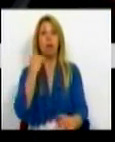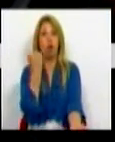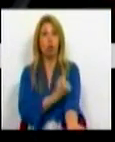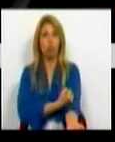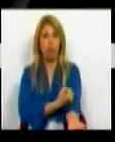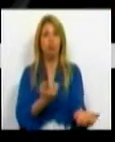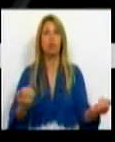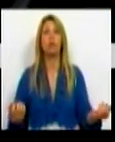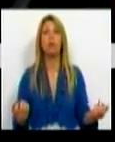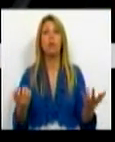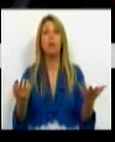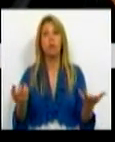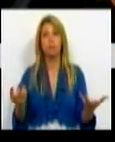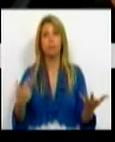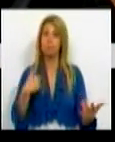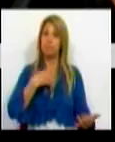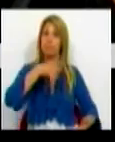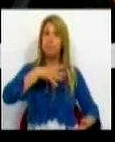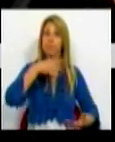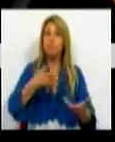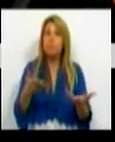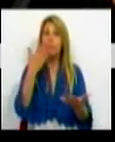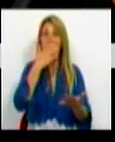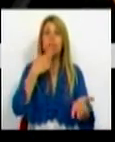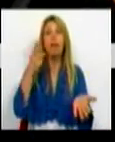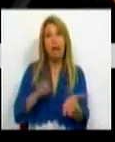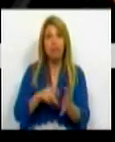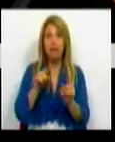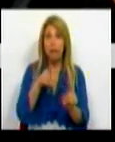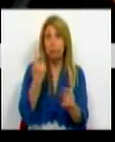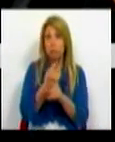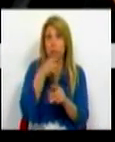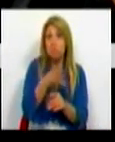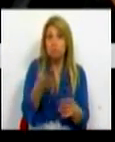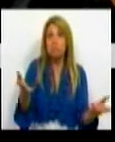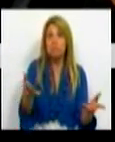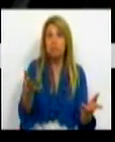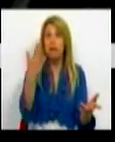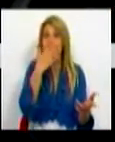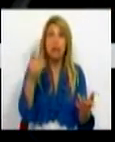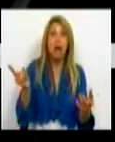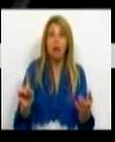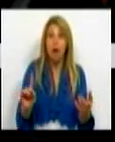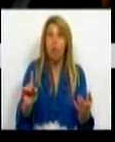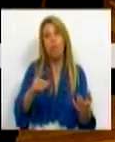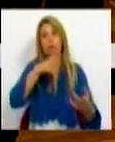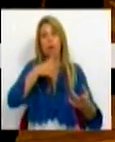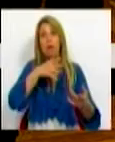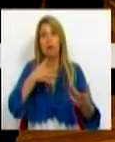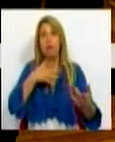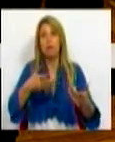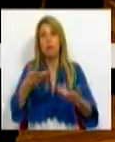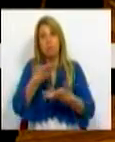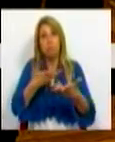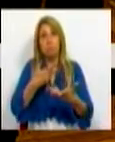que nos explicasse se é verdade essa afirmação e, em caso contrário, nos pudesse partilhar também